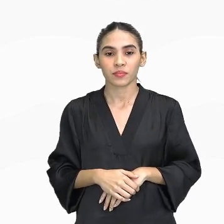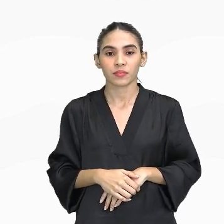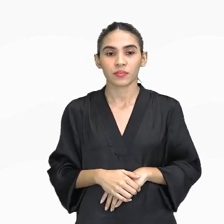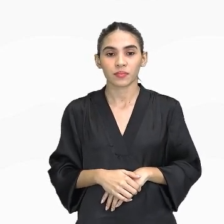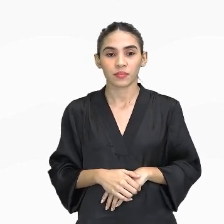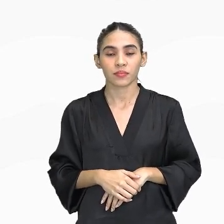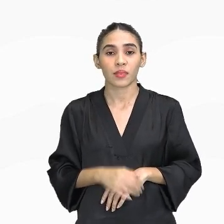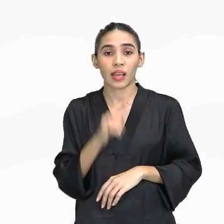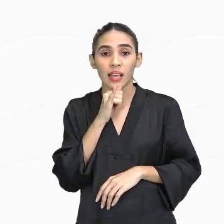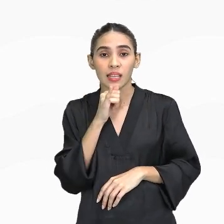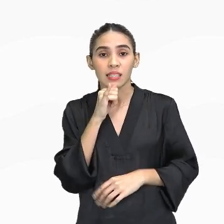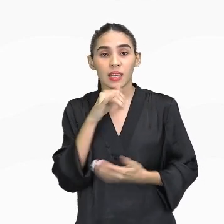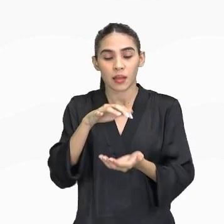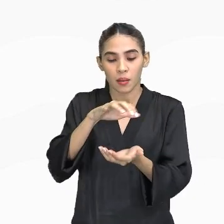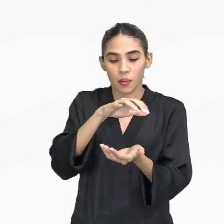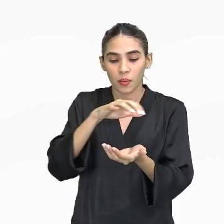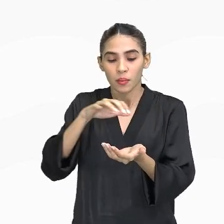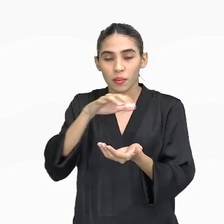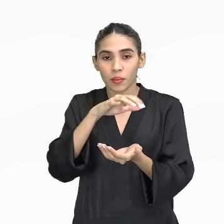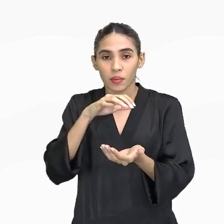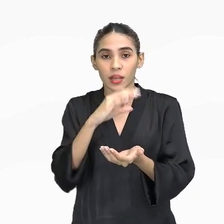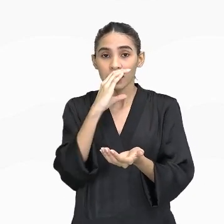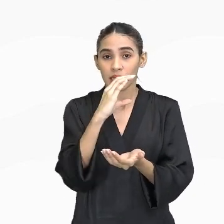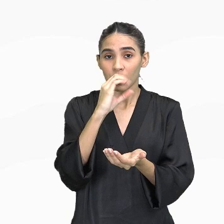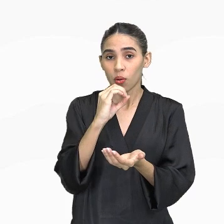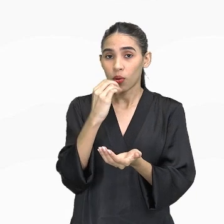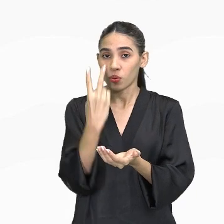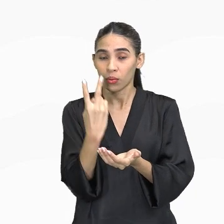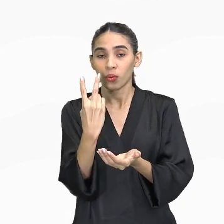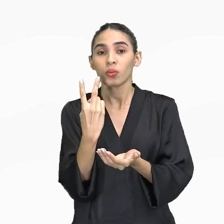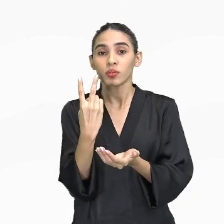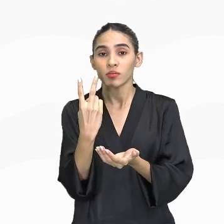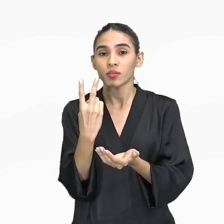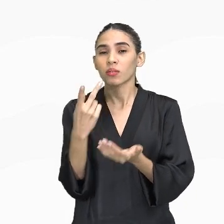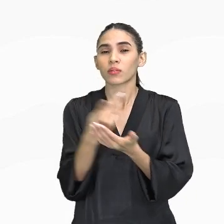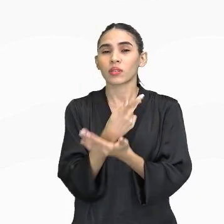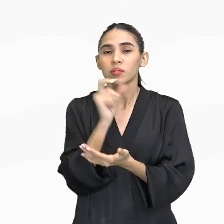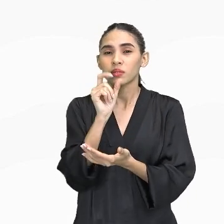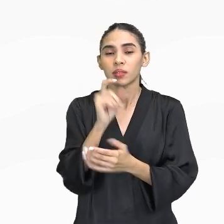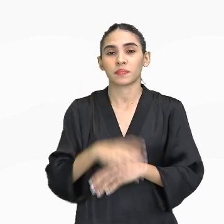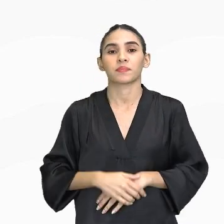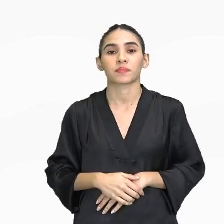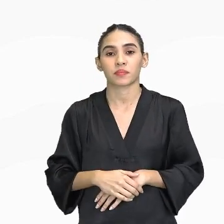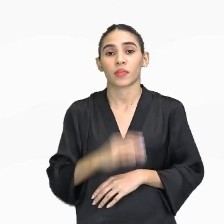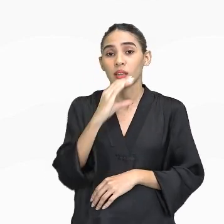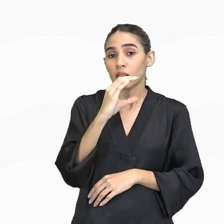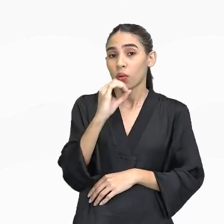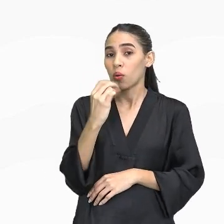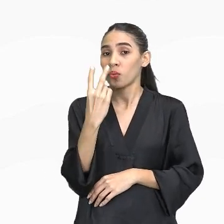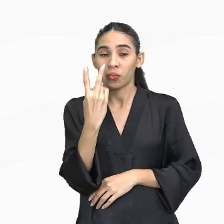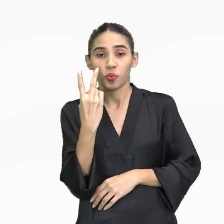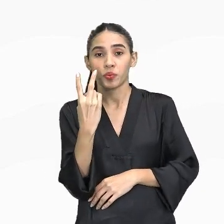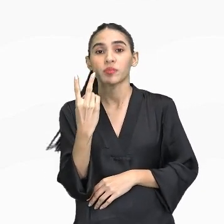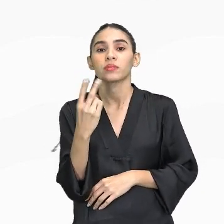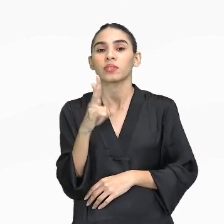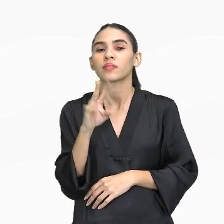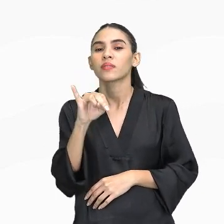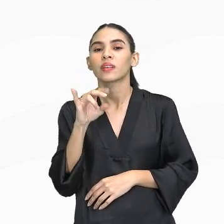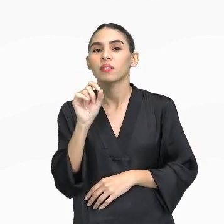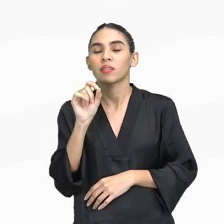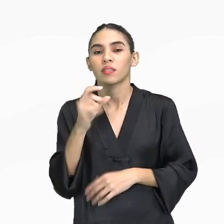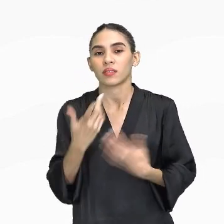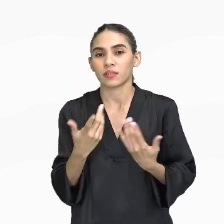uma camada excessiva de CO2, de dióxido de carbono, esse dióxido de carbono faz o